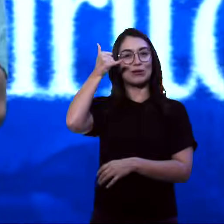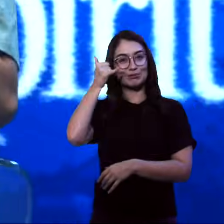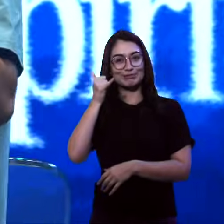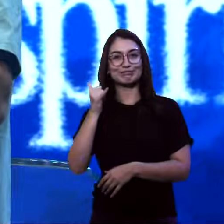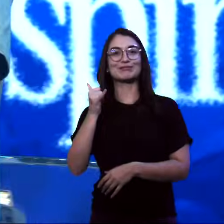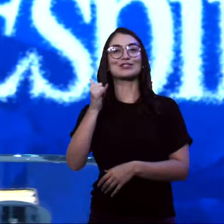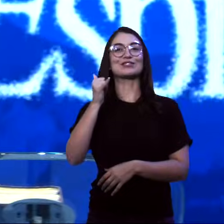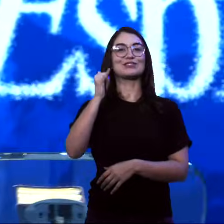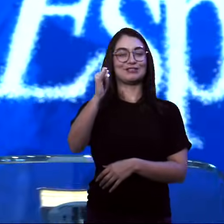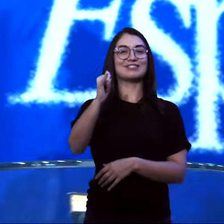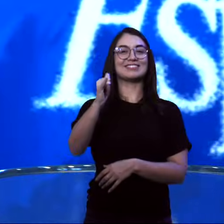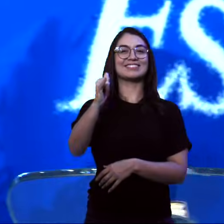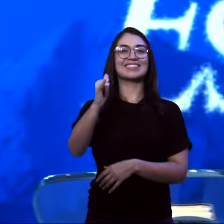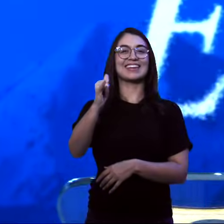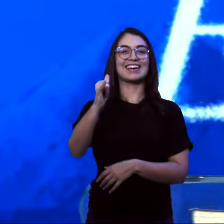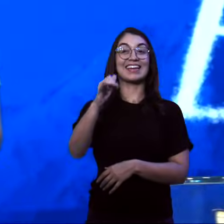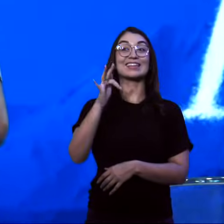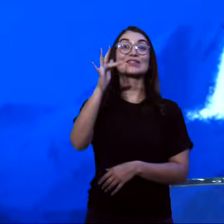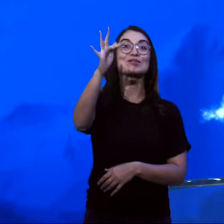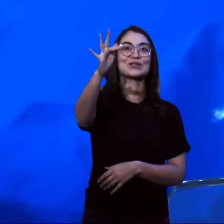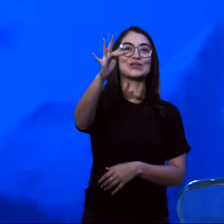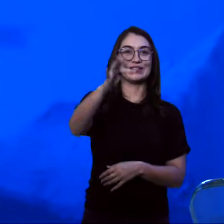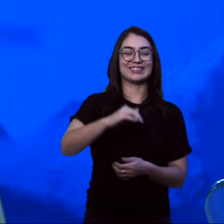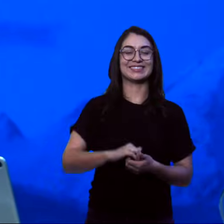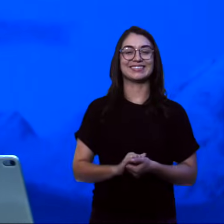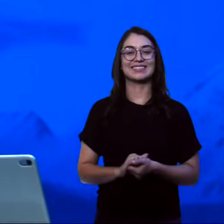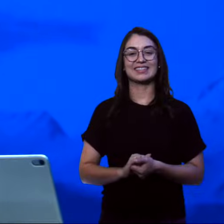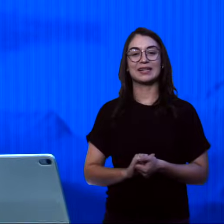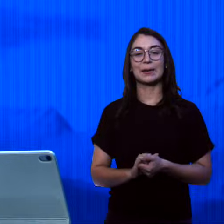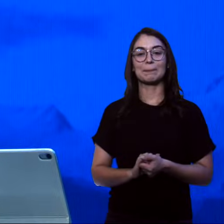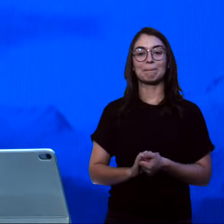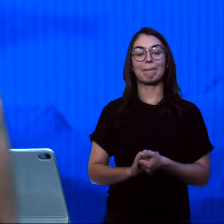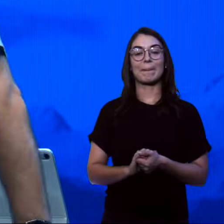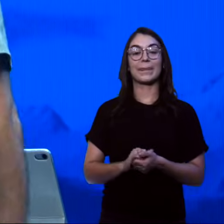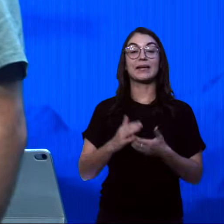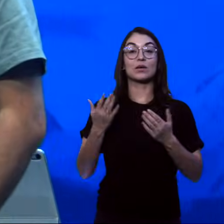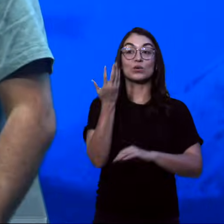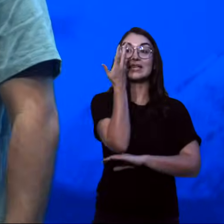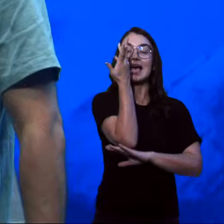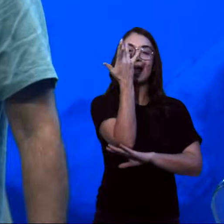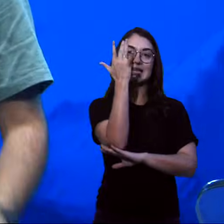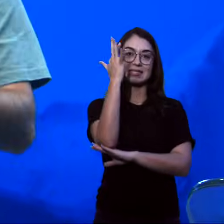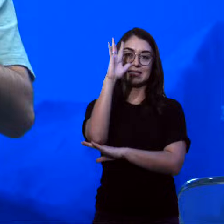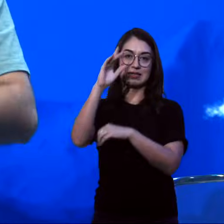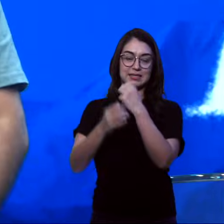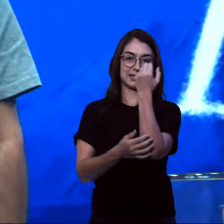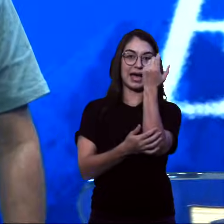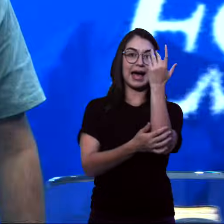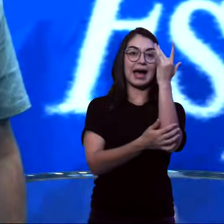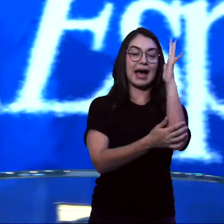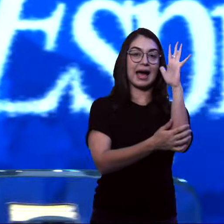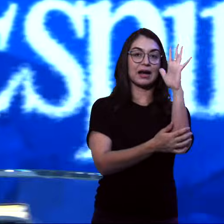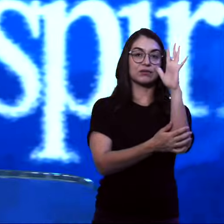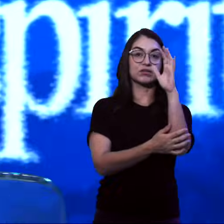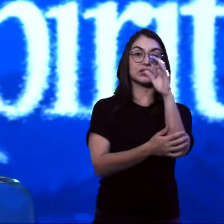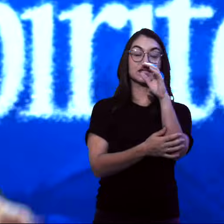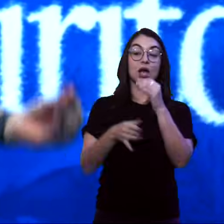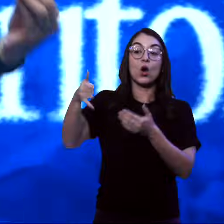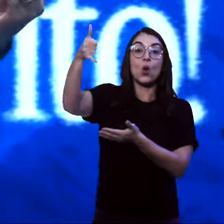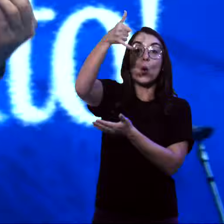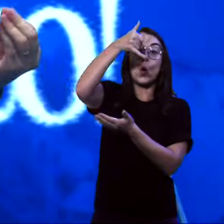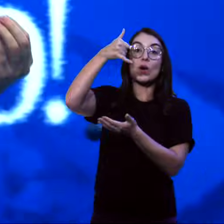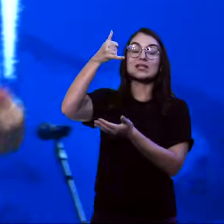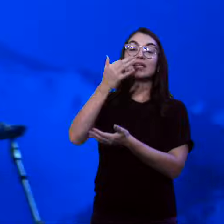bonito, que essas duas árvores derramavam azeite dourado. O azeite na Bíblia tem